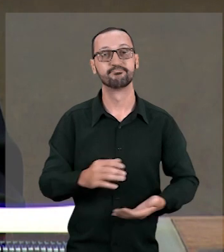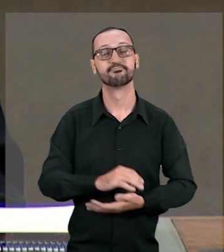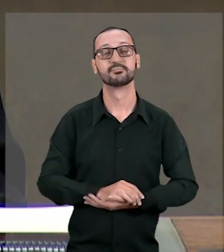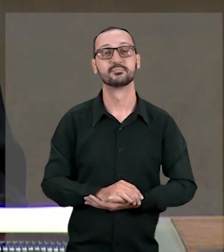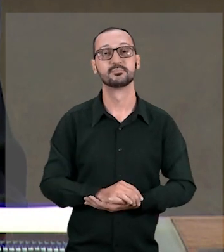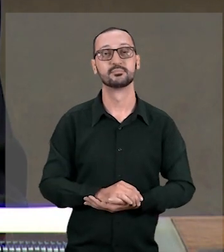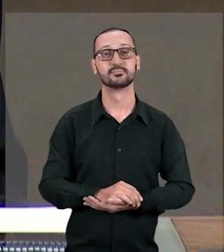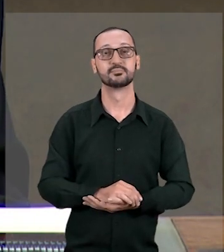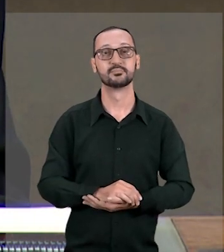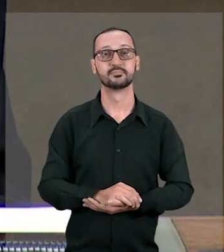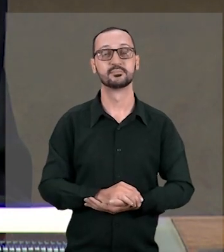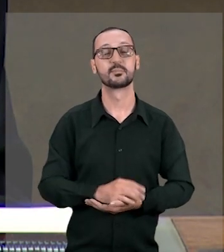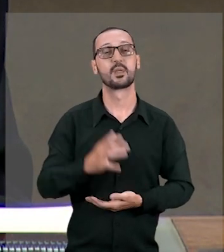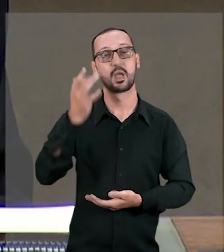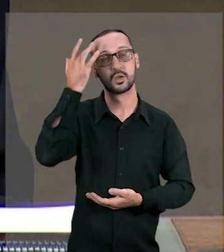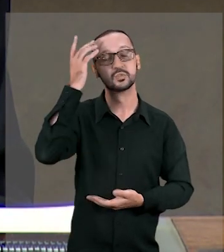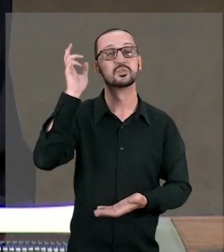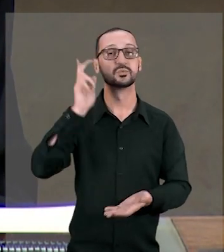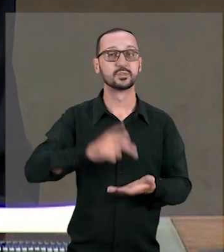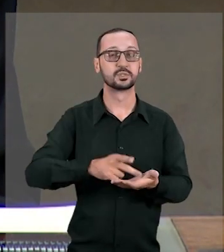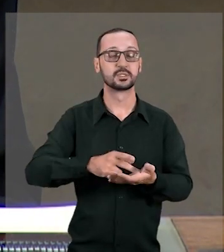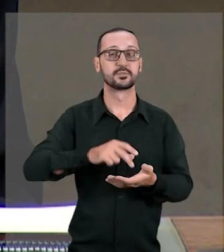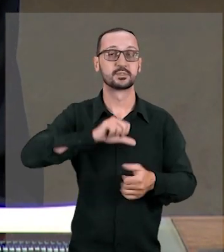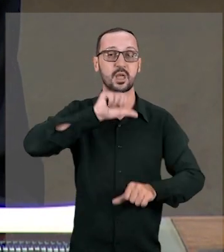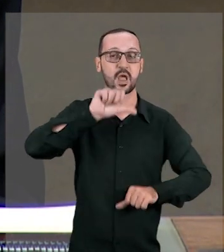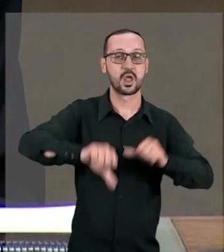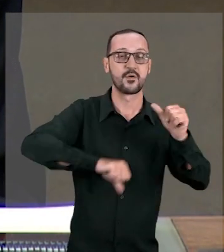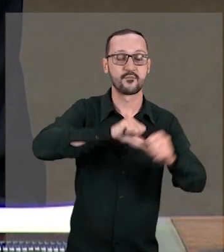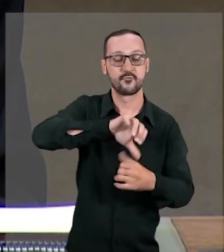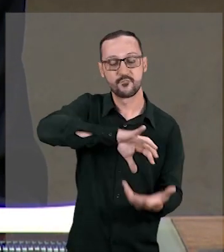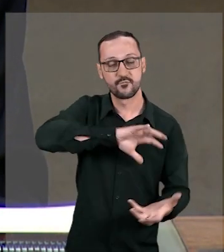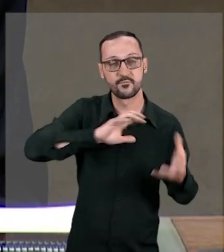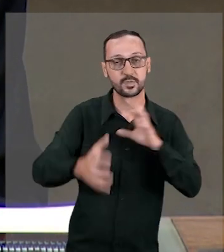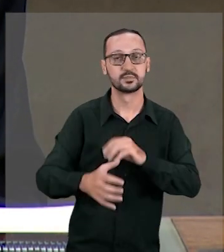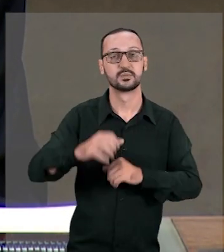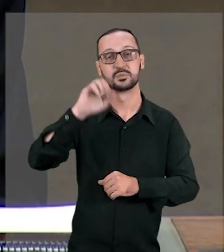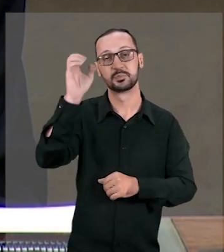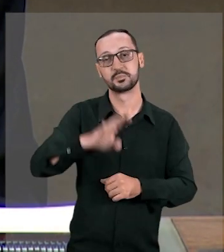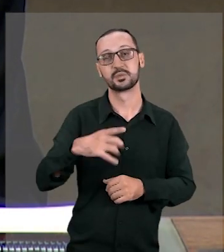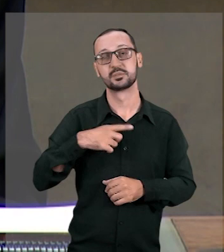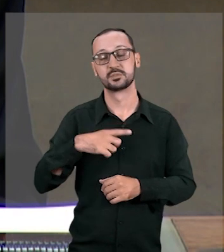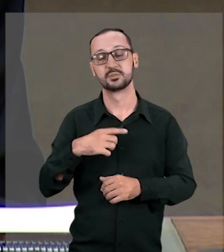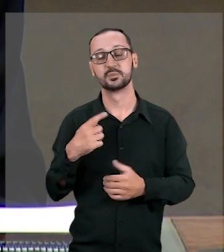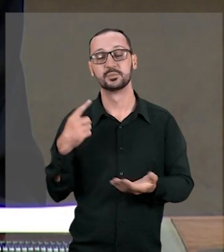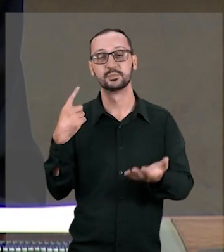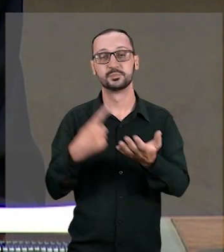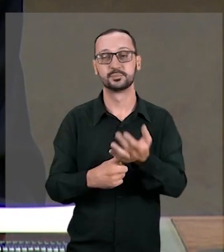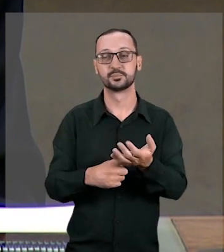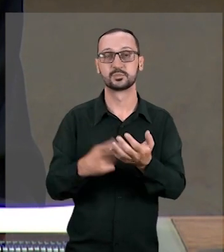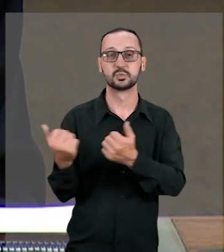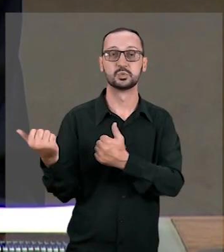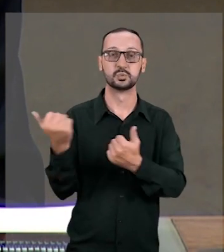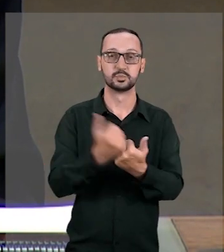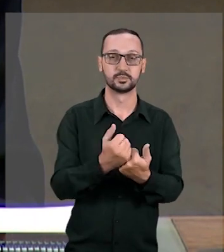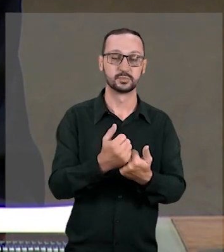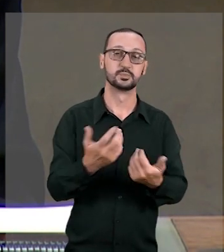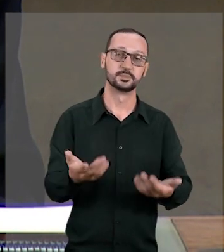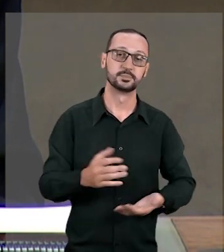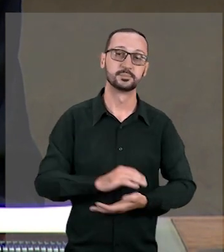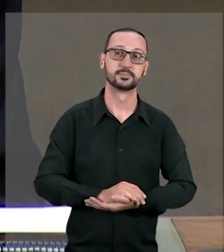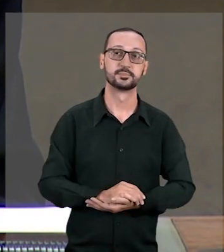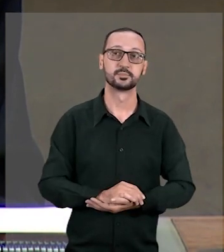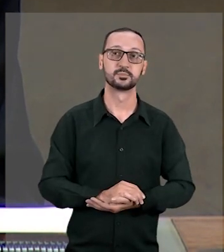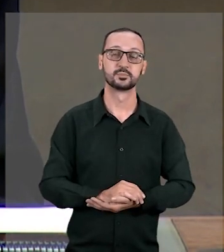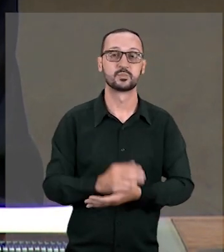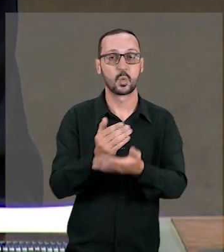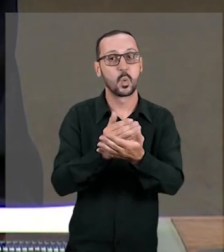penso, a grande revolução brasileira. Um pacto de integridade que substitua o pacto oligárquico.